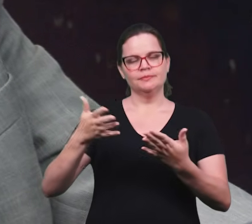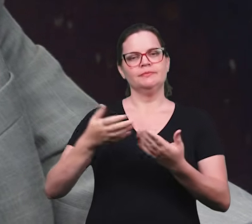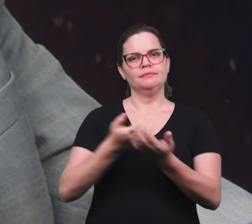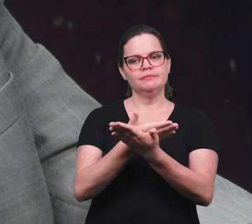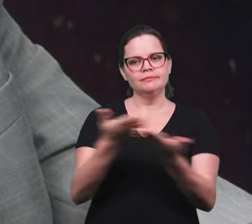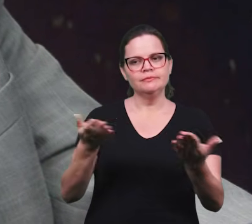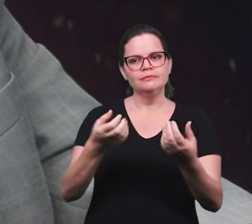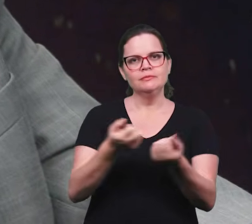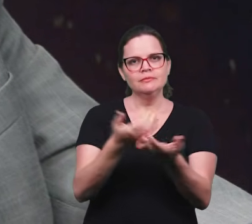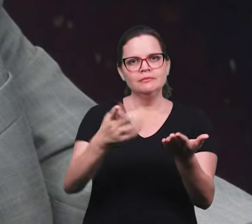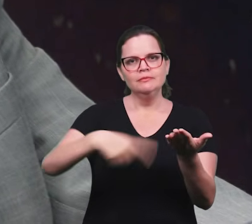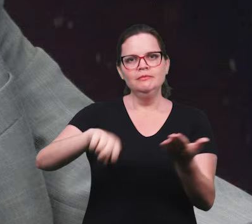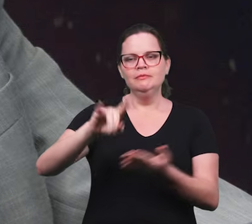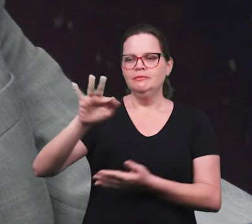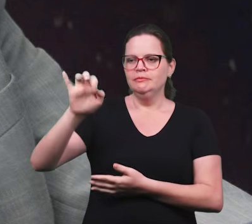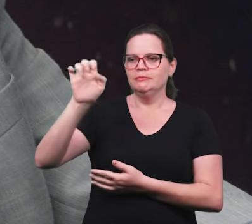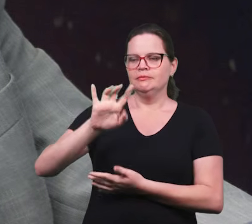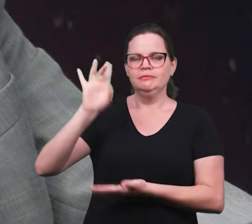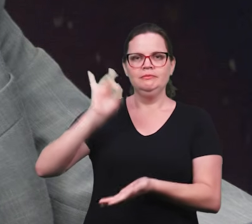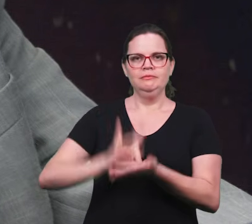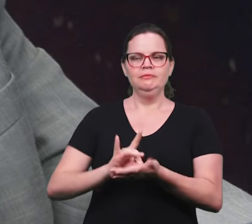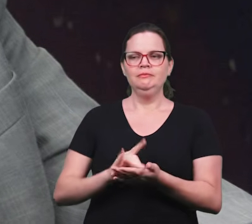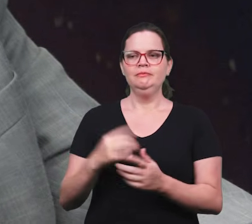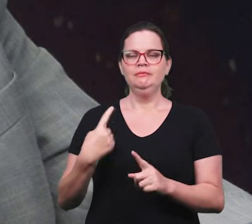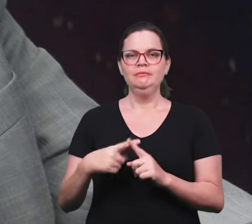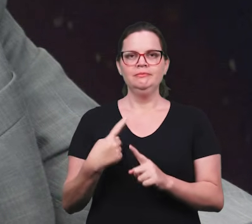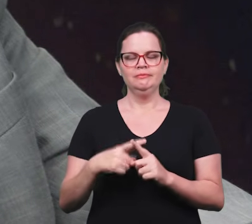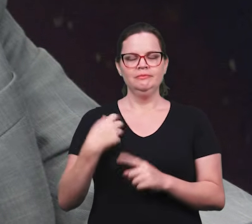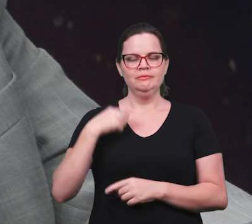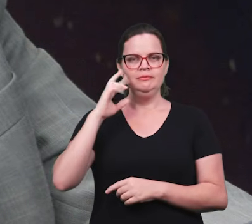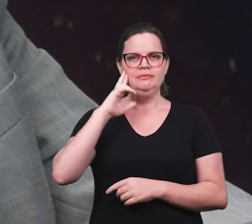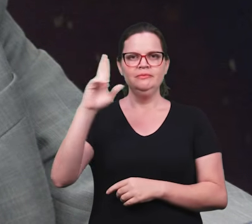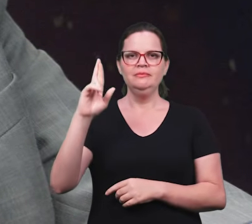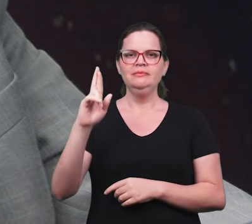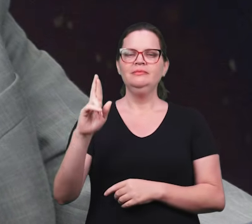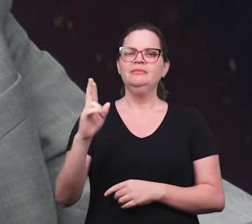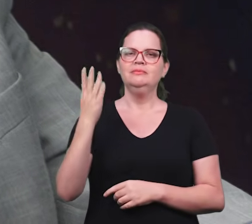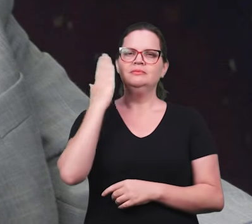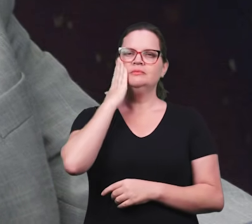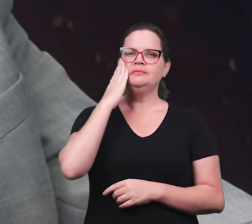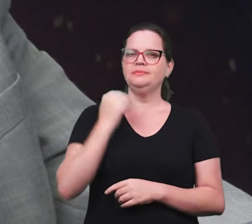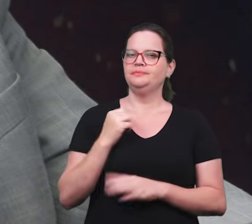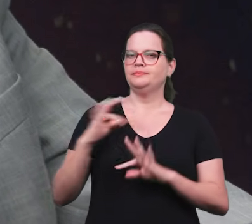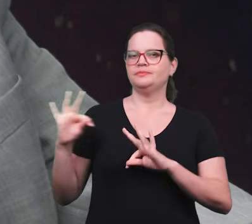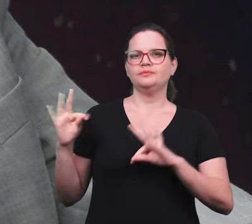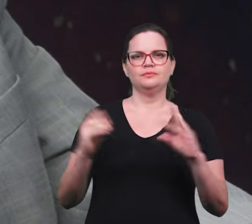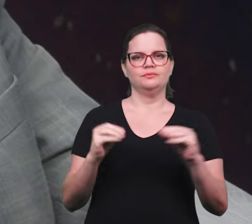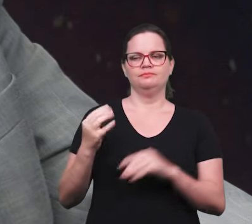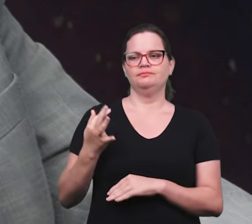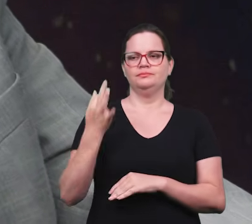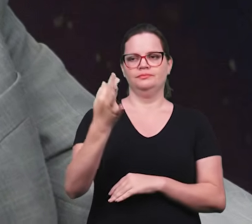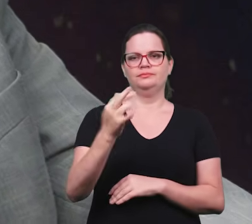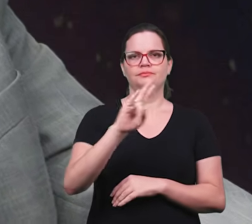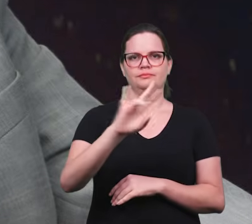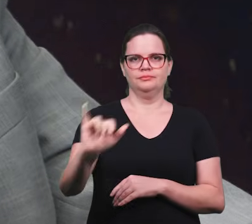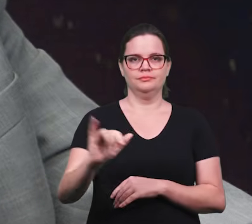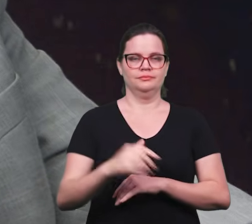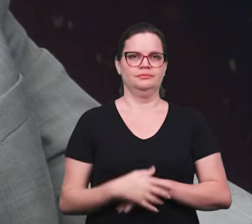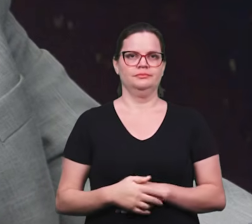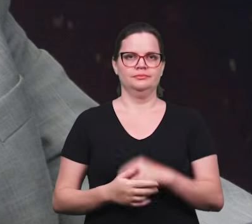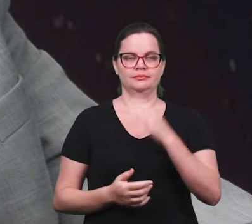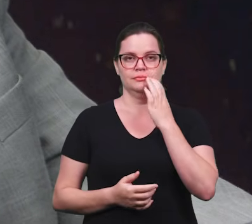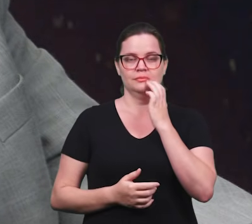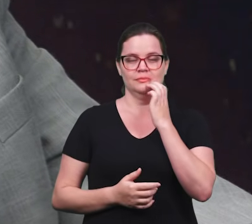verdadeira. Olha, a fé, porque o Senhor ele tem a visão daquilo que vai acontecer posteriormente.